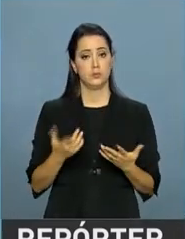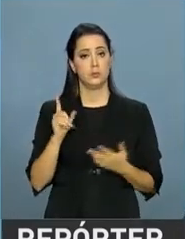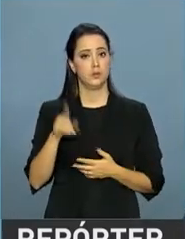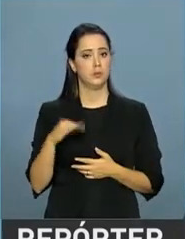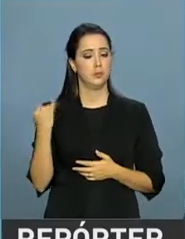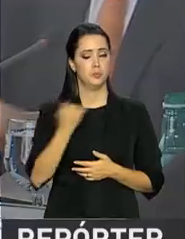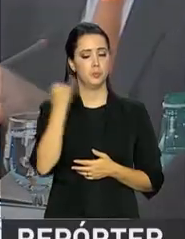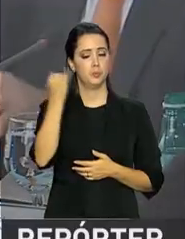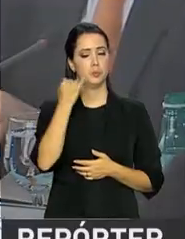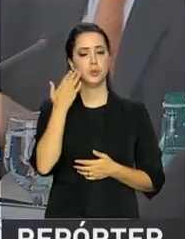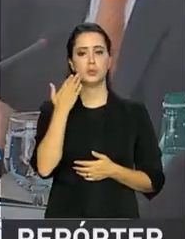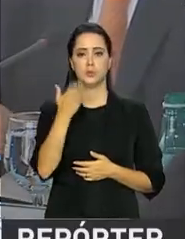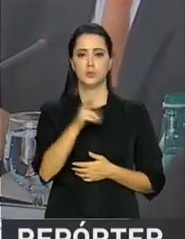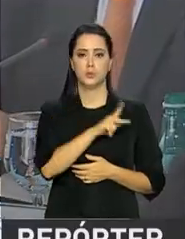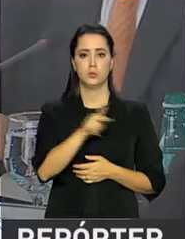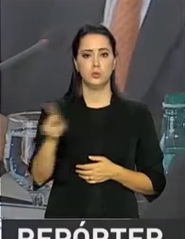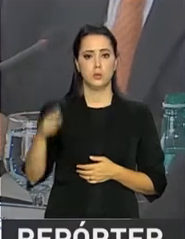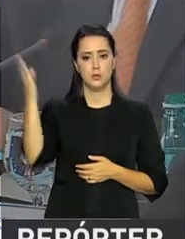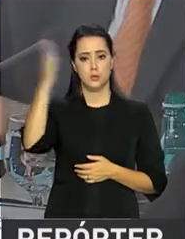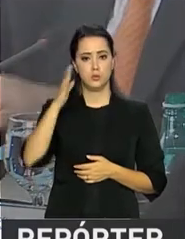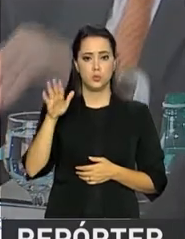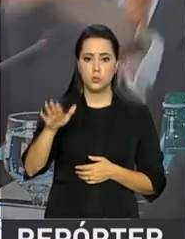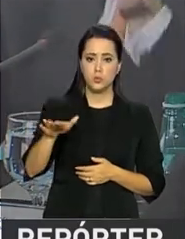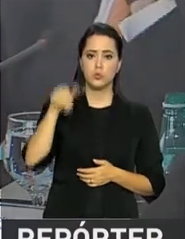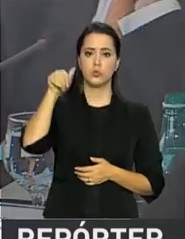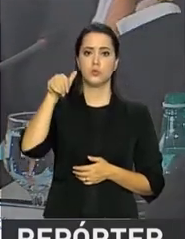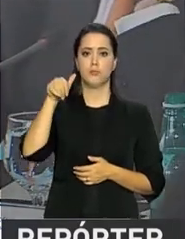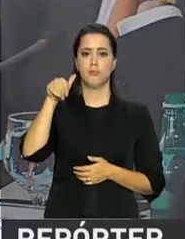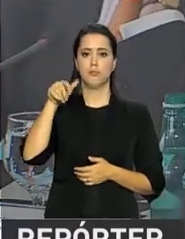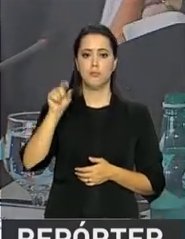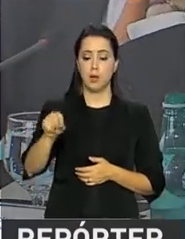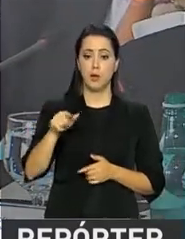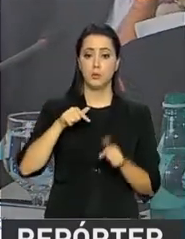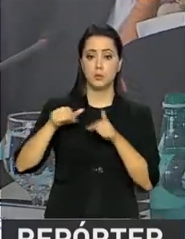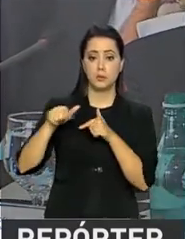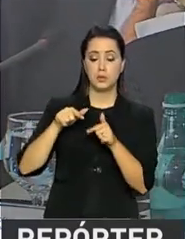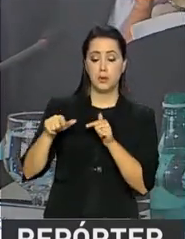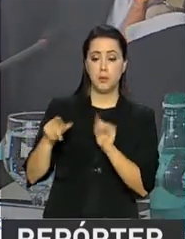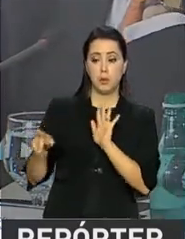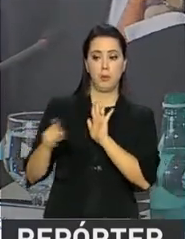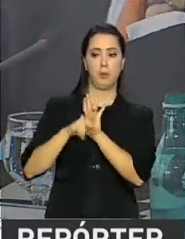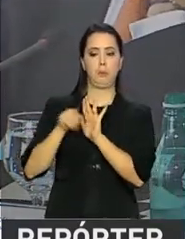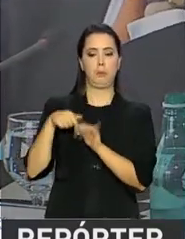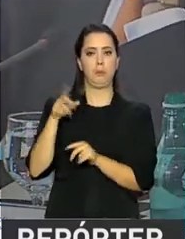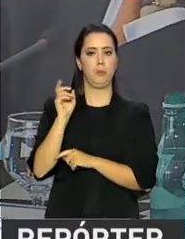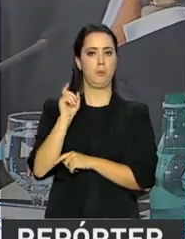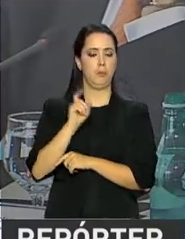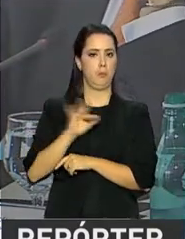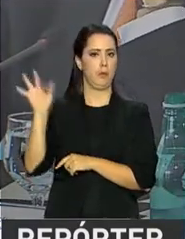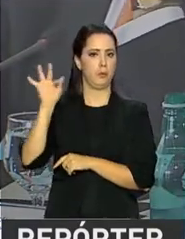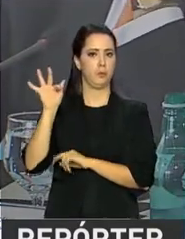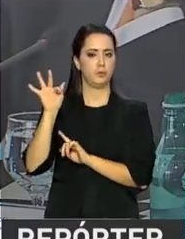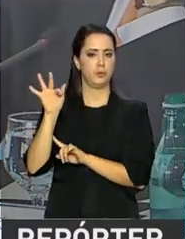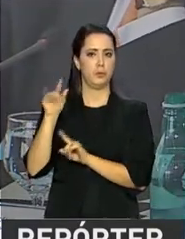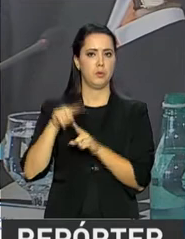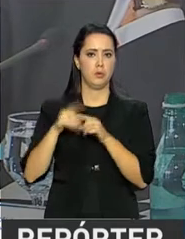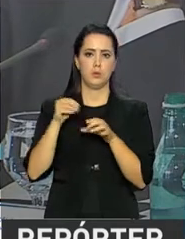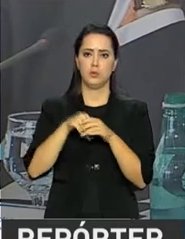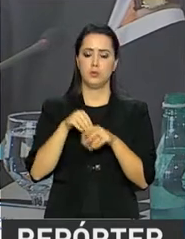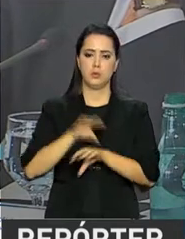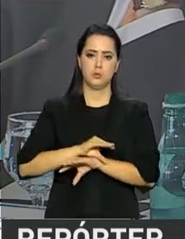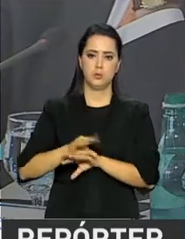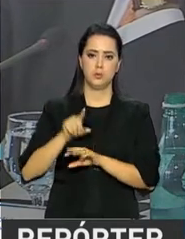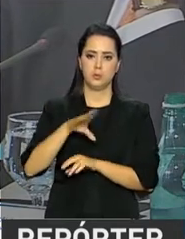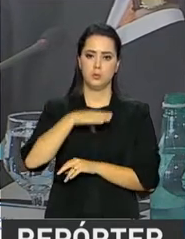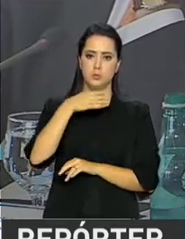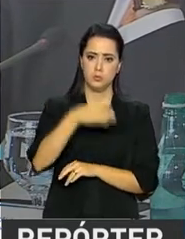ímpar é impor um presidente da república que chamaram a atribuição como essa que não está nos artigos constitucionais mas o senhor repito com